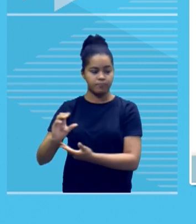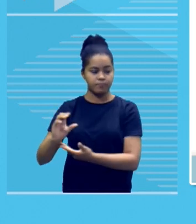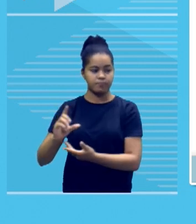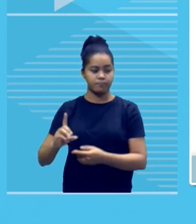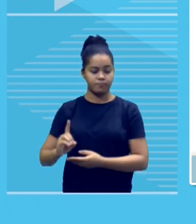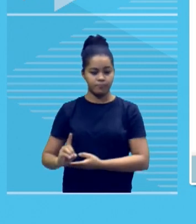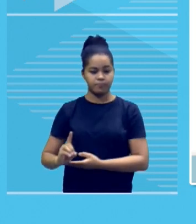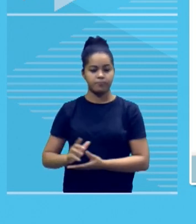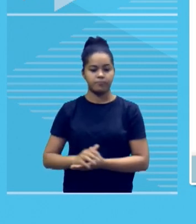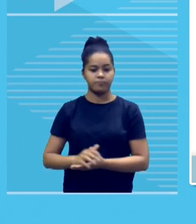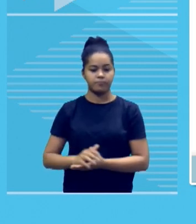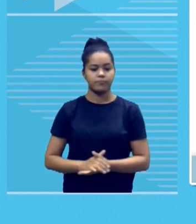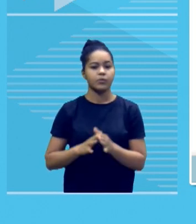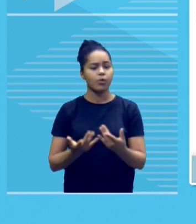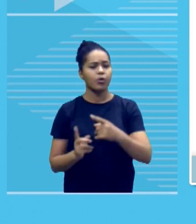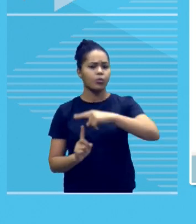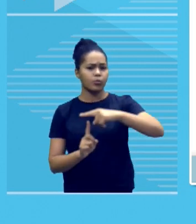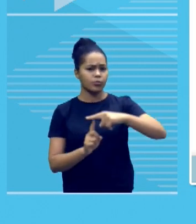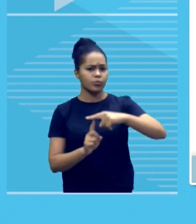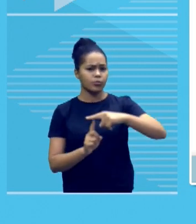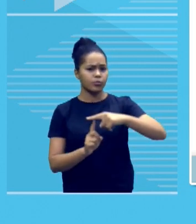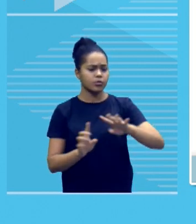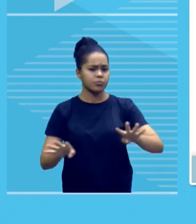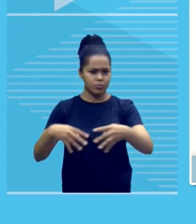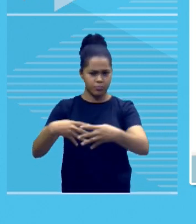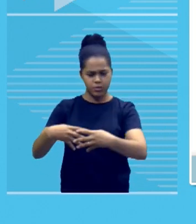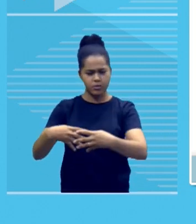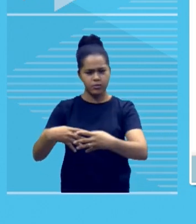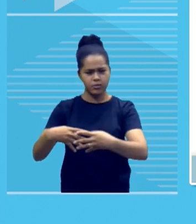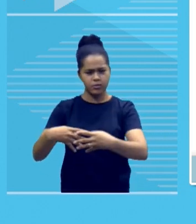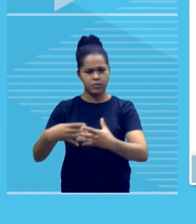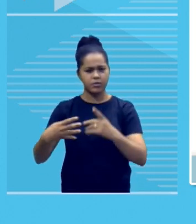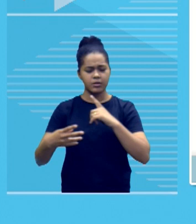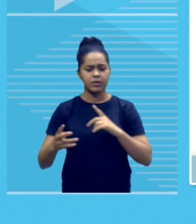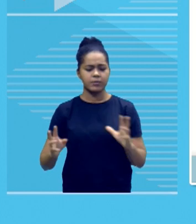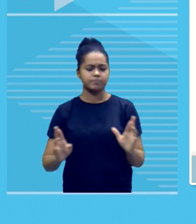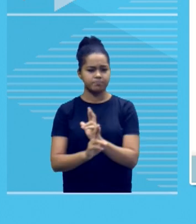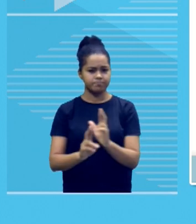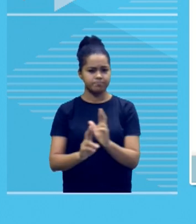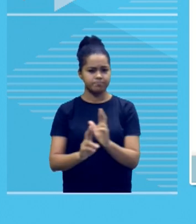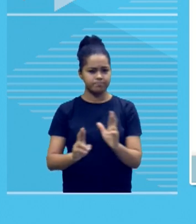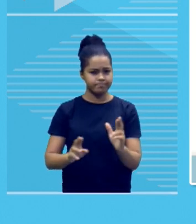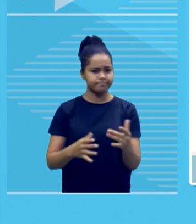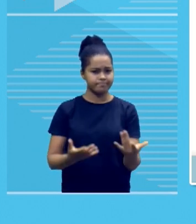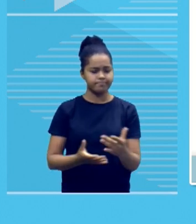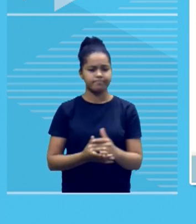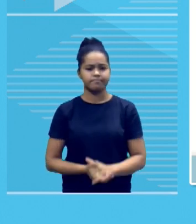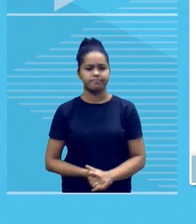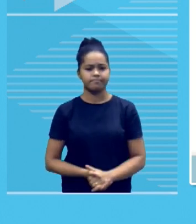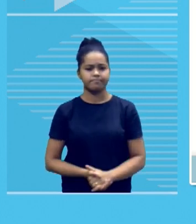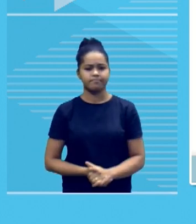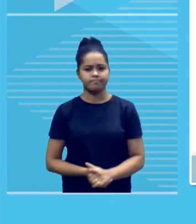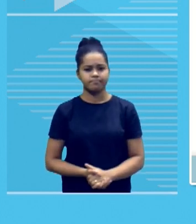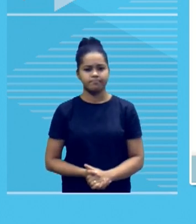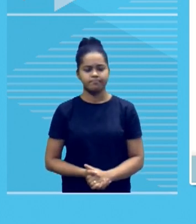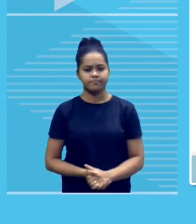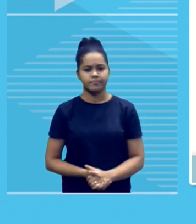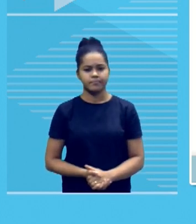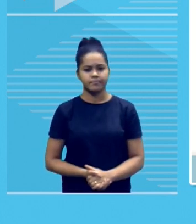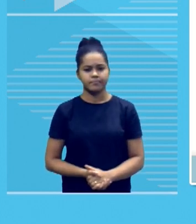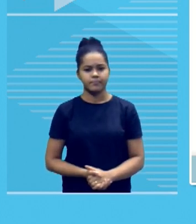Então qual o tipo de isomeria está ocorrendo Entre esses compostos aí vamos lá o tipo de